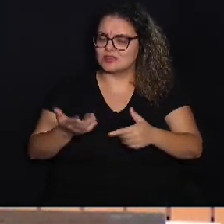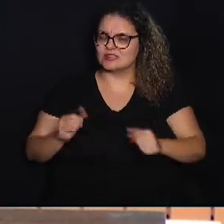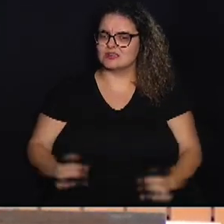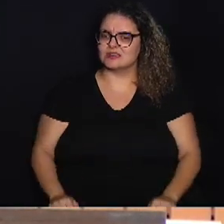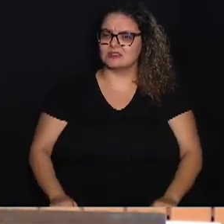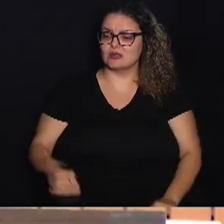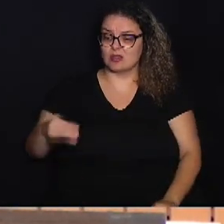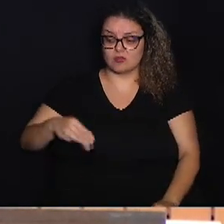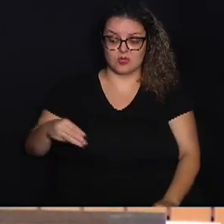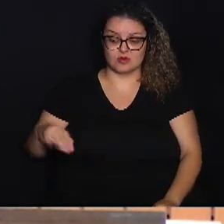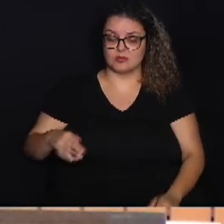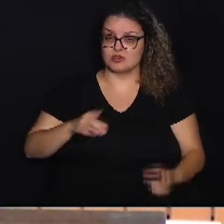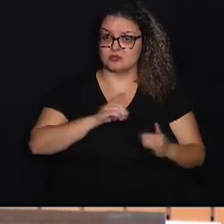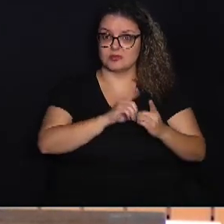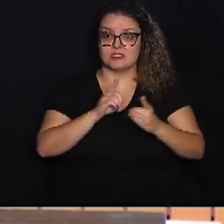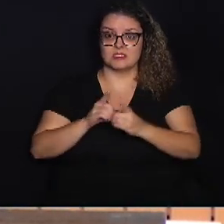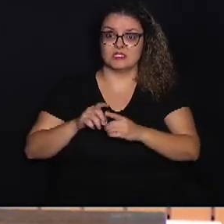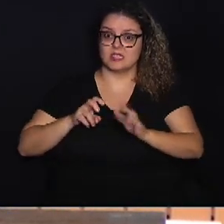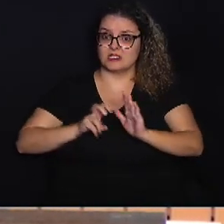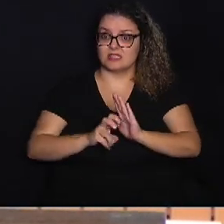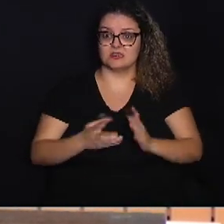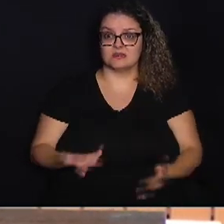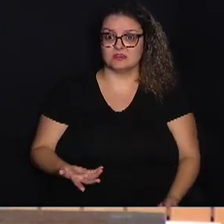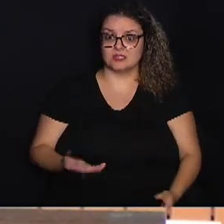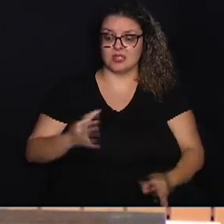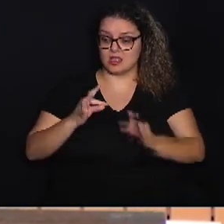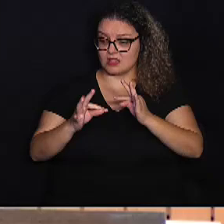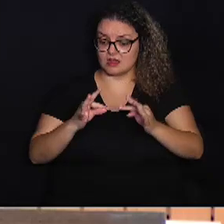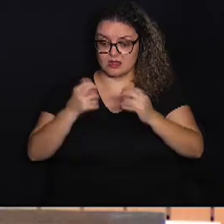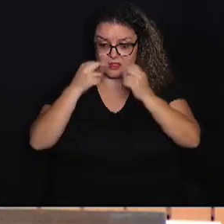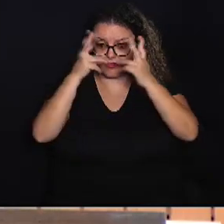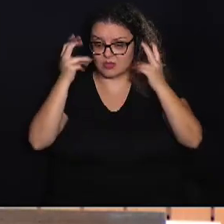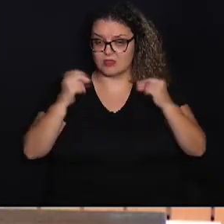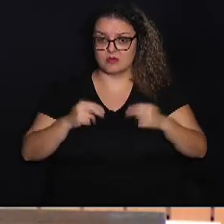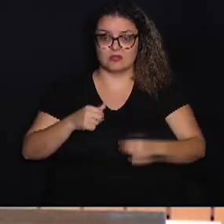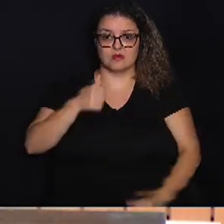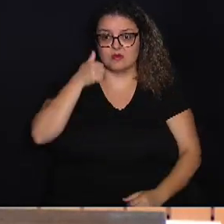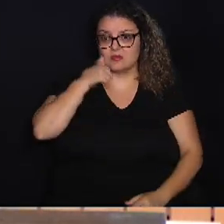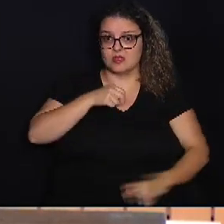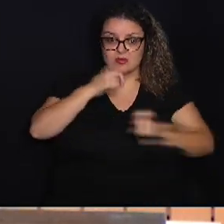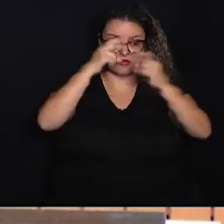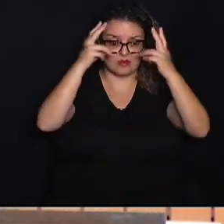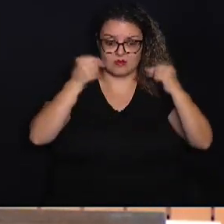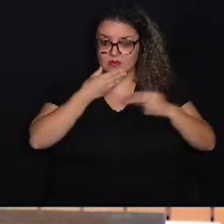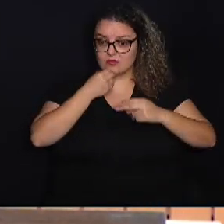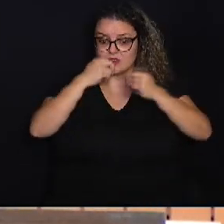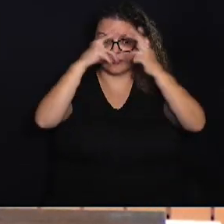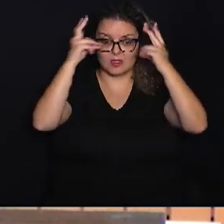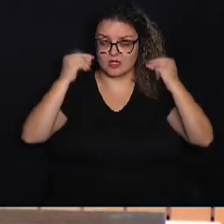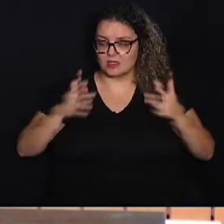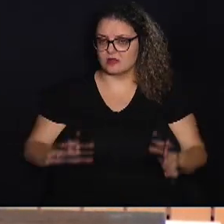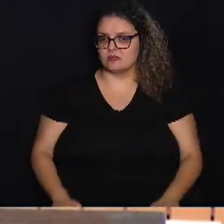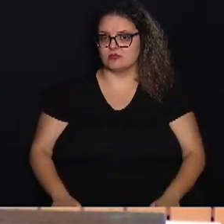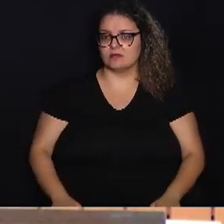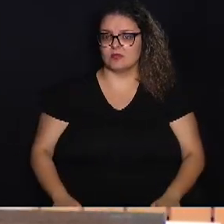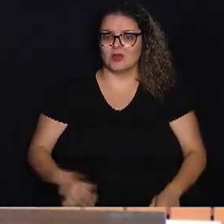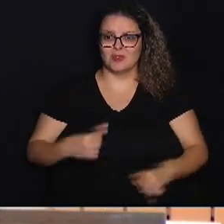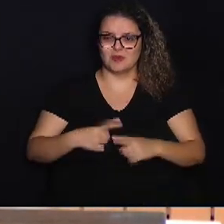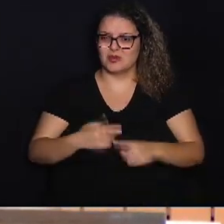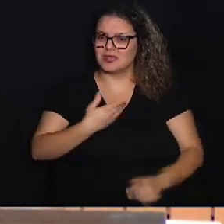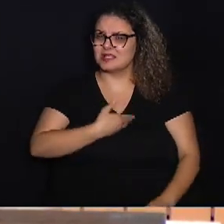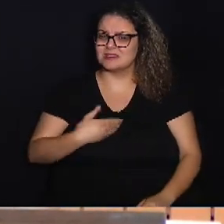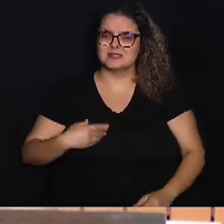monitores para atender as creches técnicos de enfermagem enfermeiros Por que que esse governo tem essa